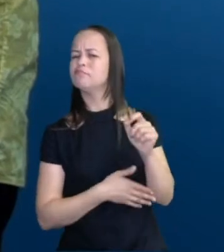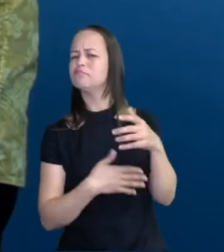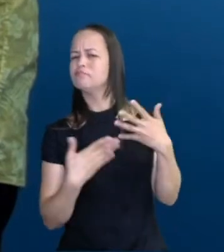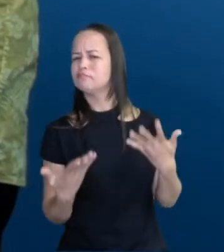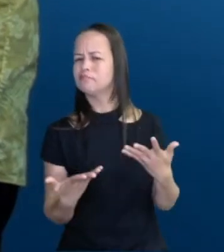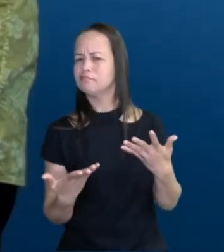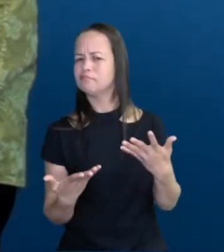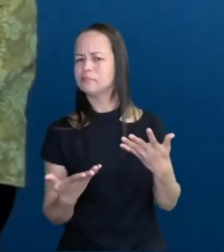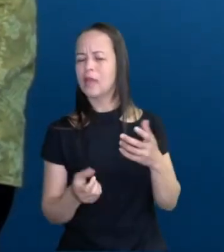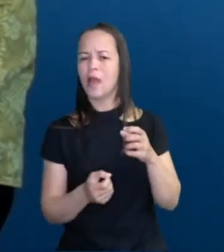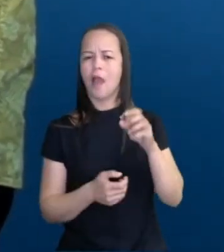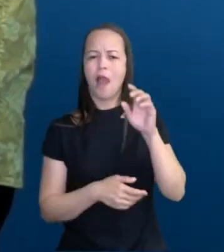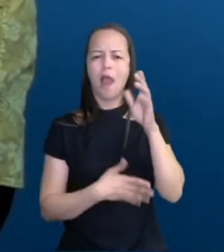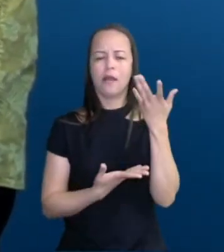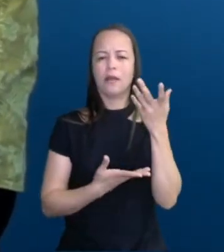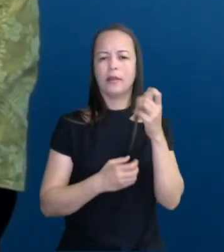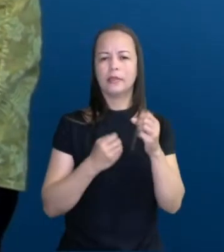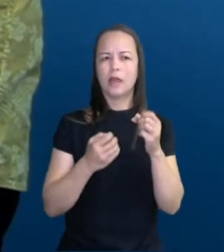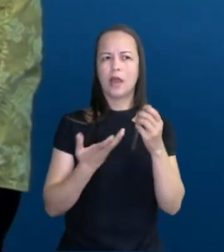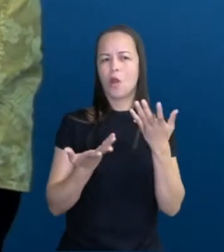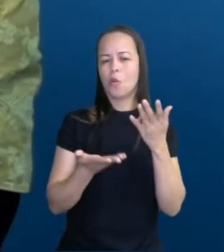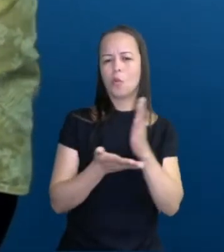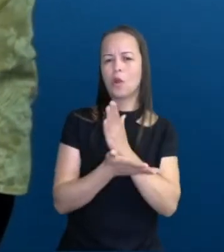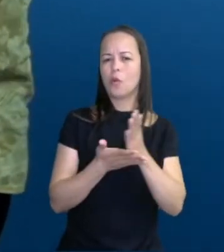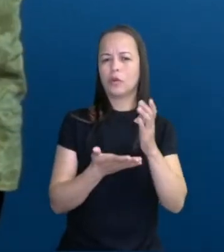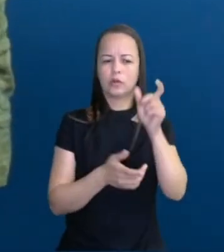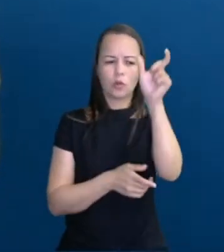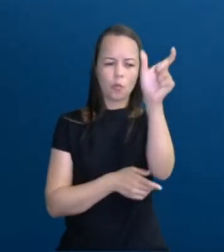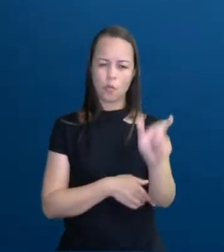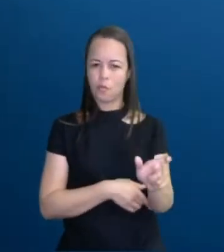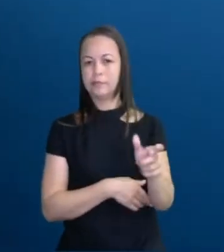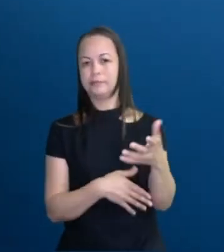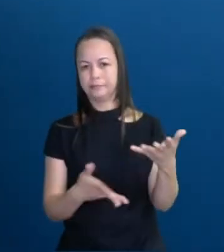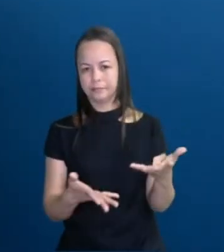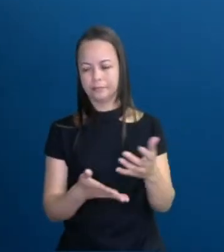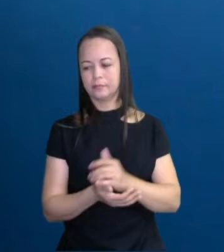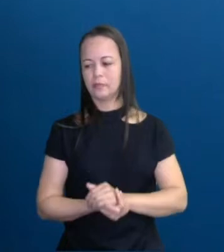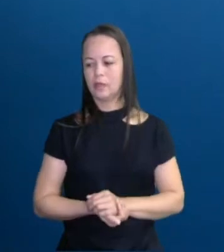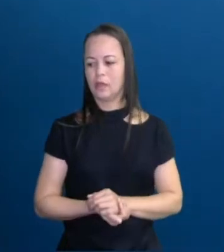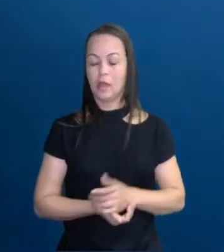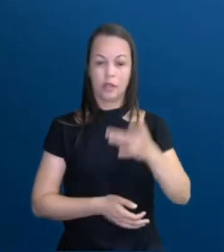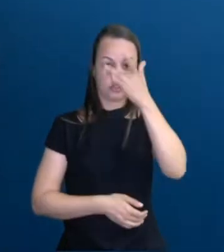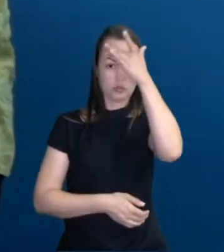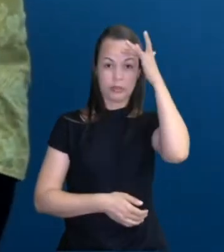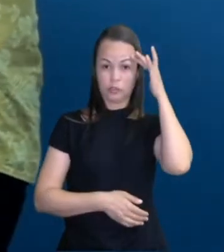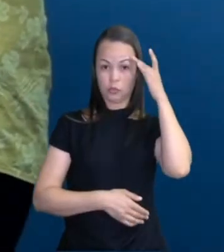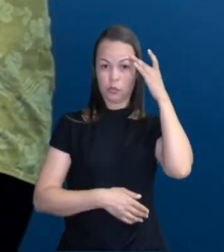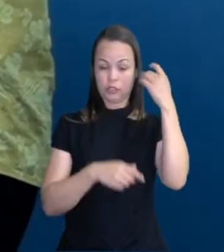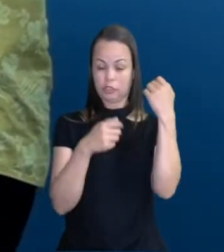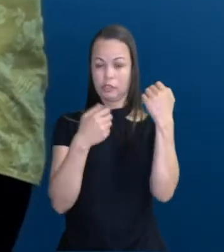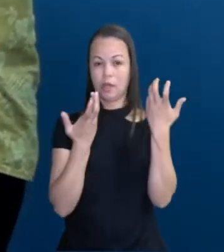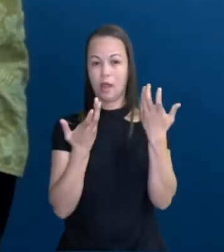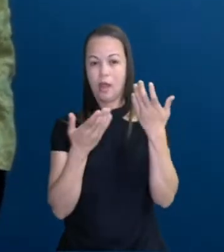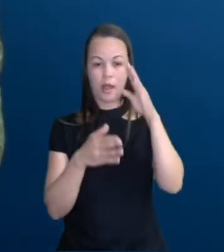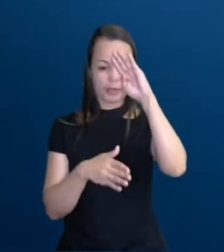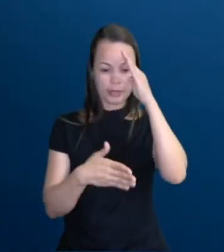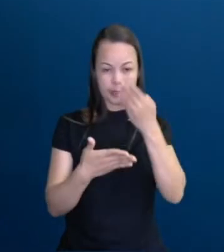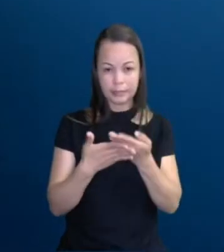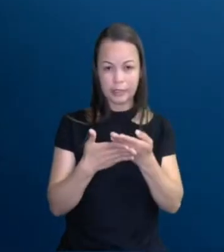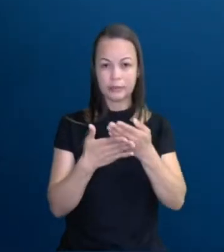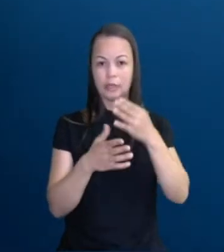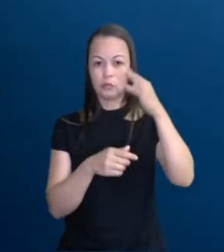Quem acredita, acredita em algo ou em alguém. As pessoas acreditam nos espíritos.